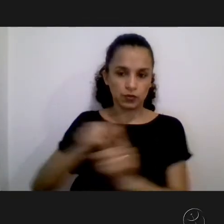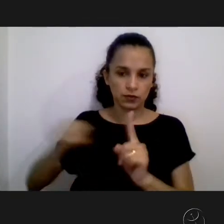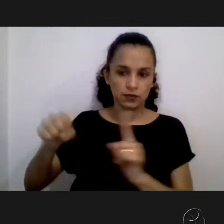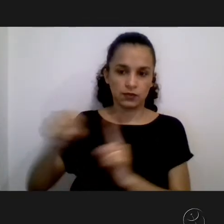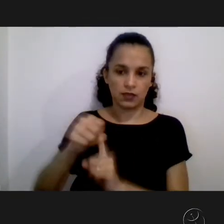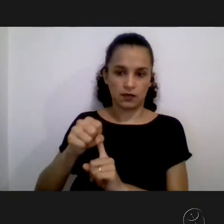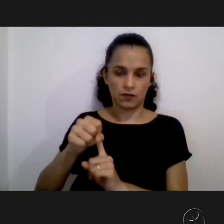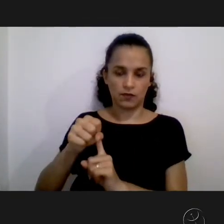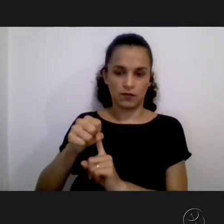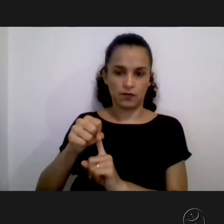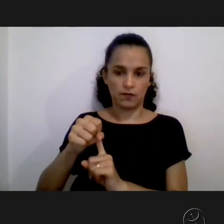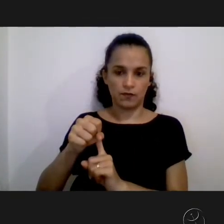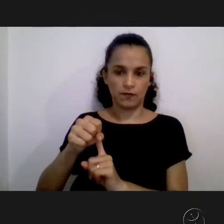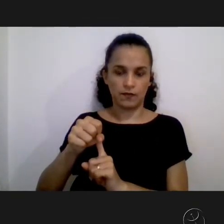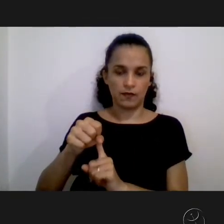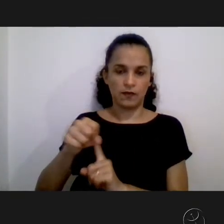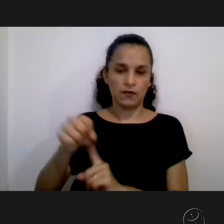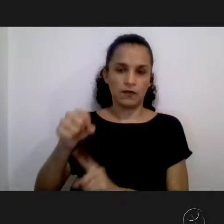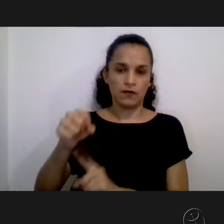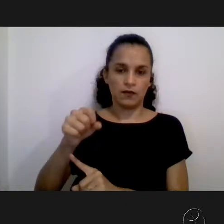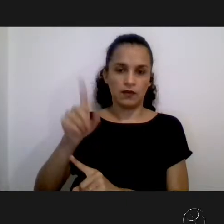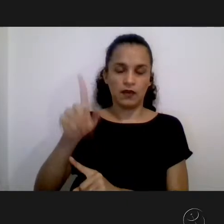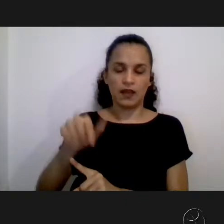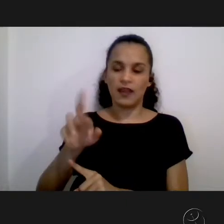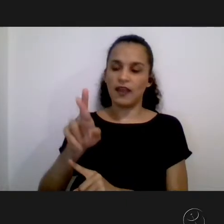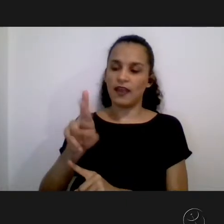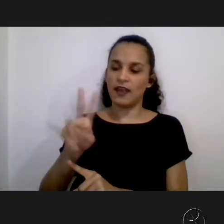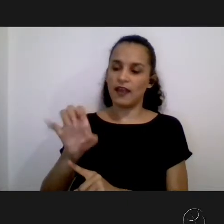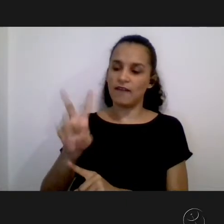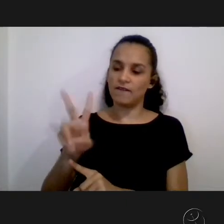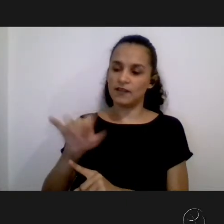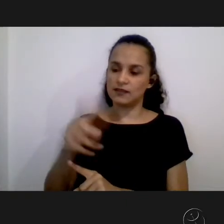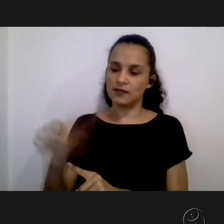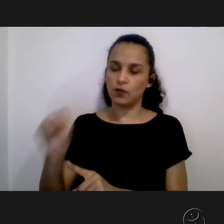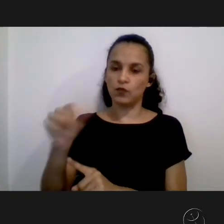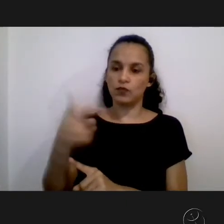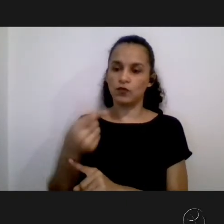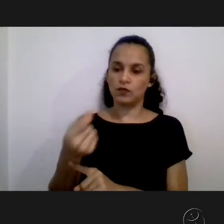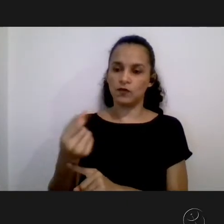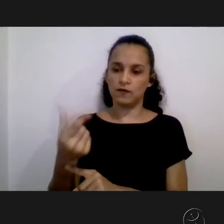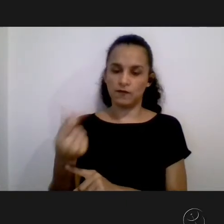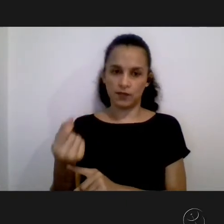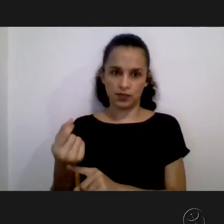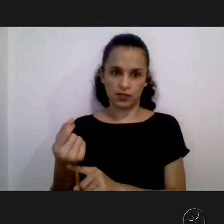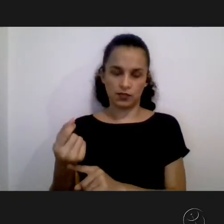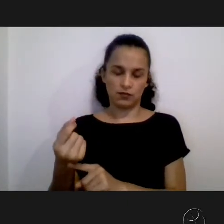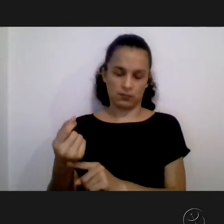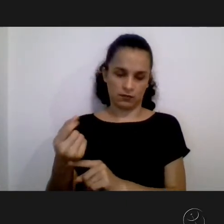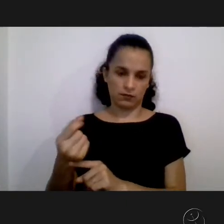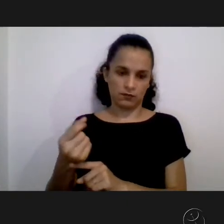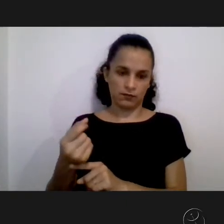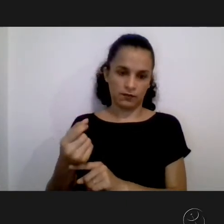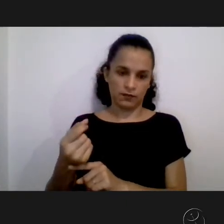revisão de 2020 da justiça social e do bem-estar